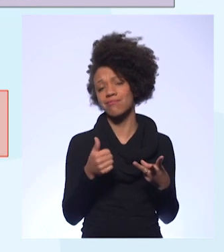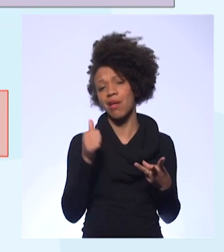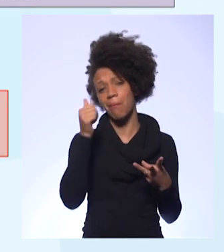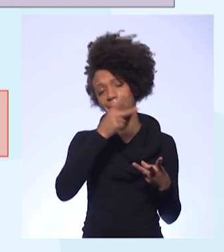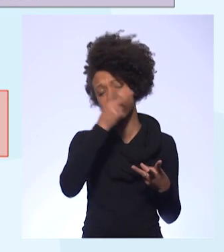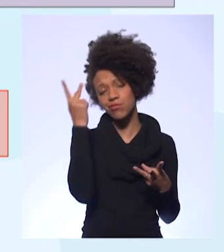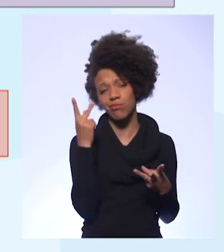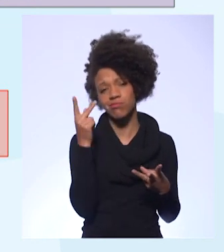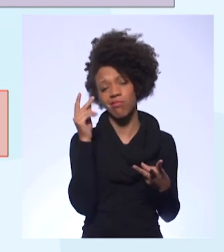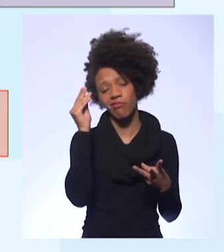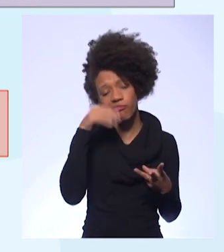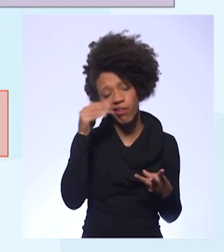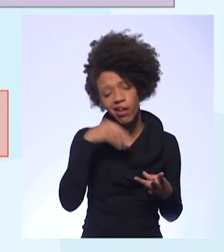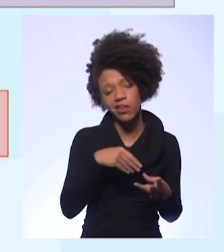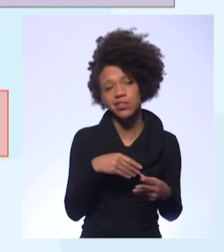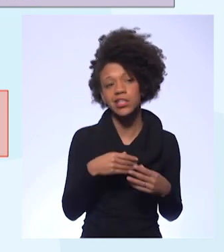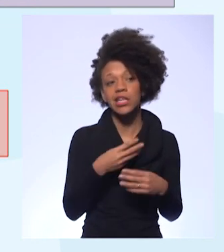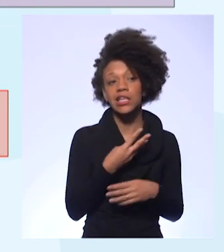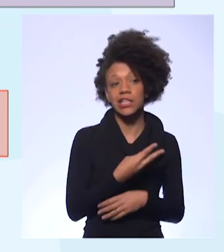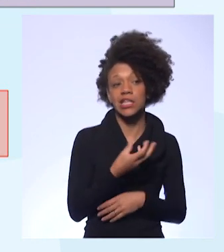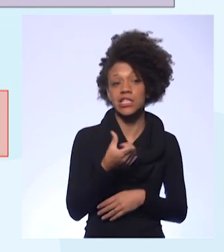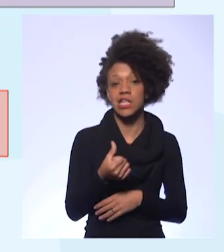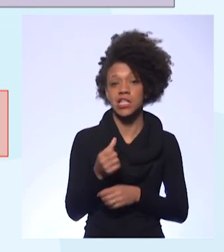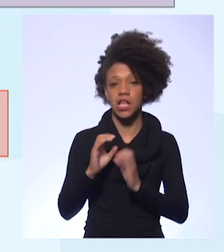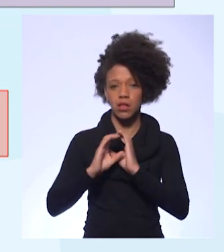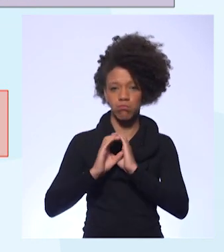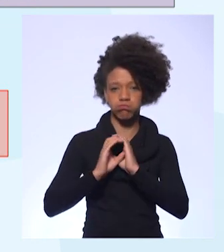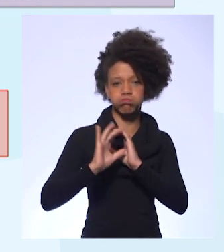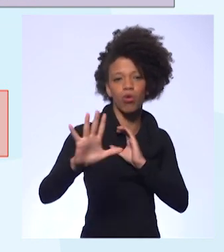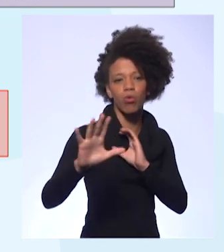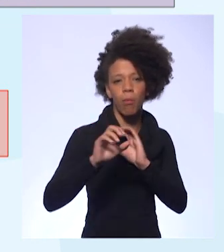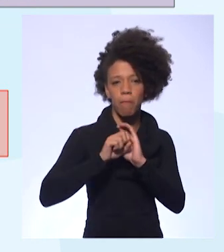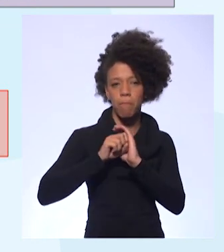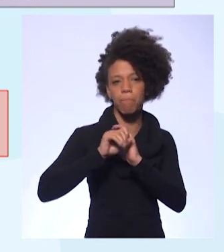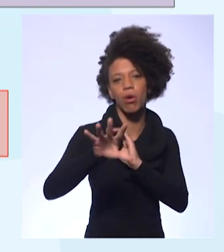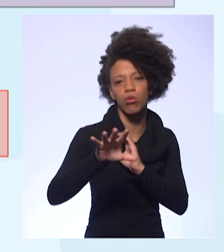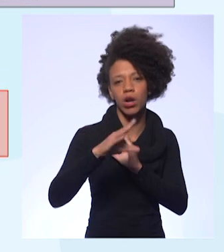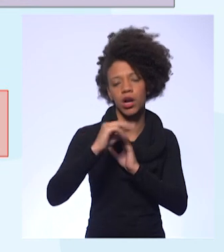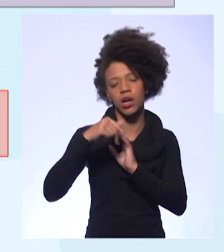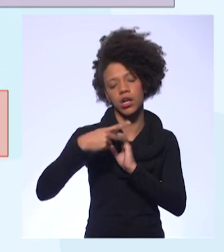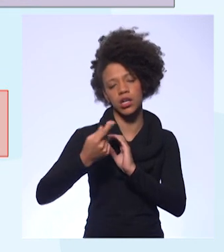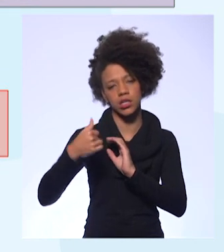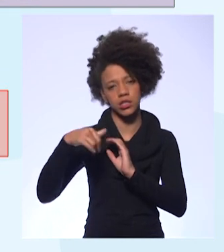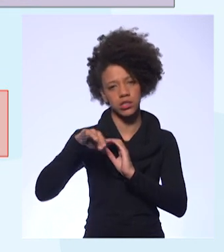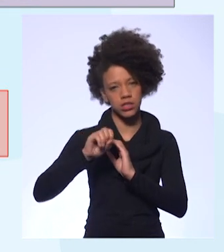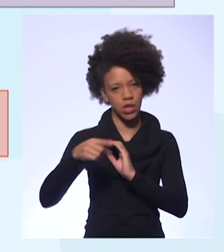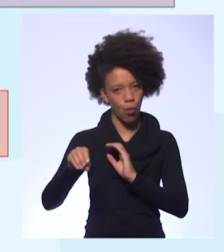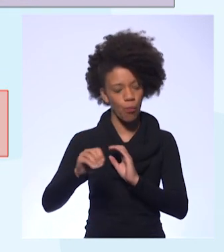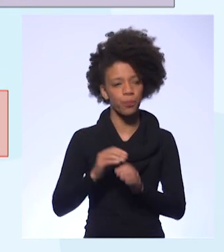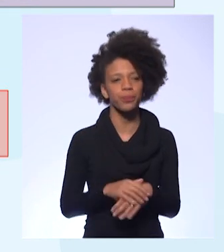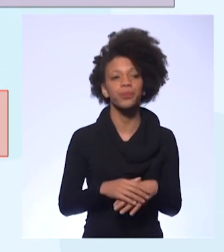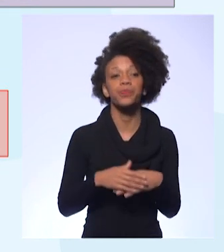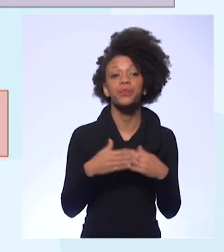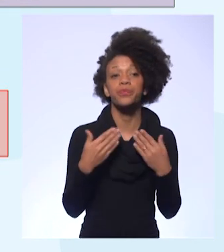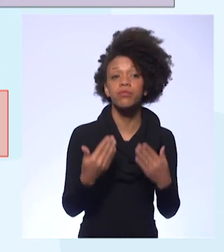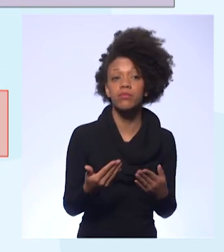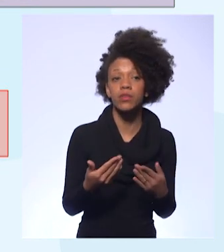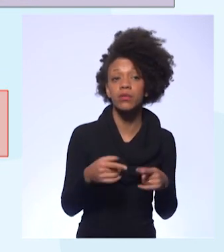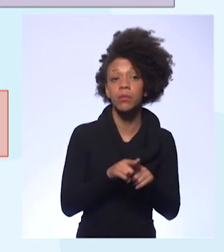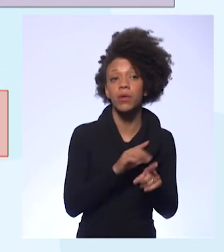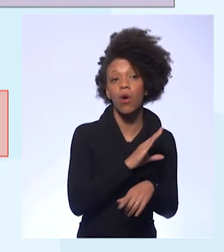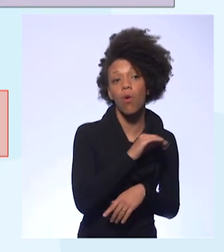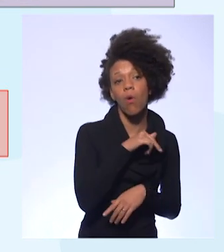36 canhões do lado brasileiro Nós temos dois mil homens chefiados aí pelo Conde D'Eu na campanha contra a resistência